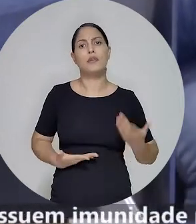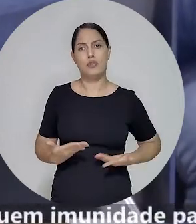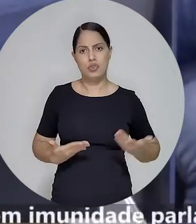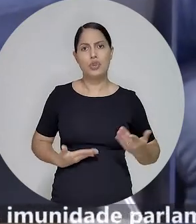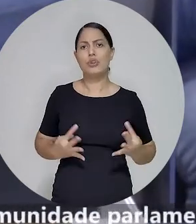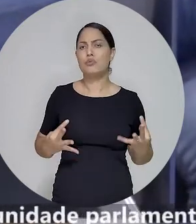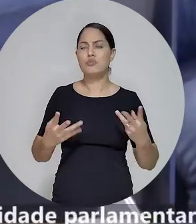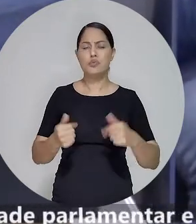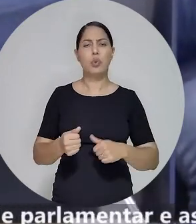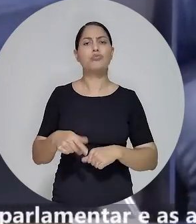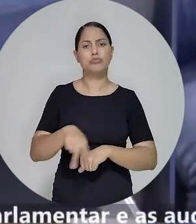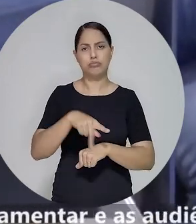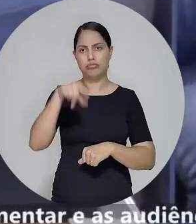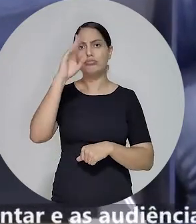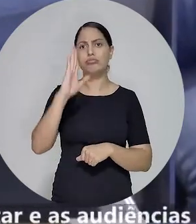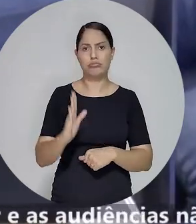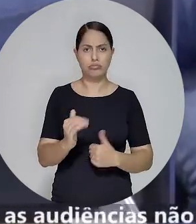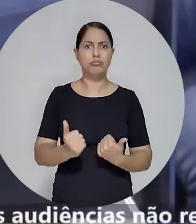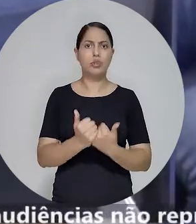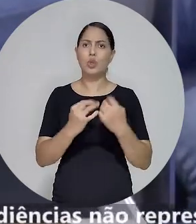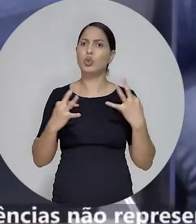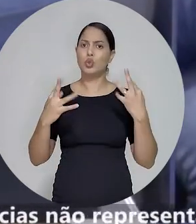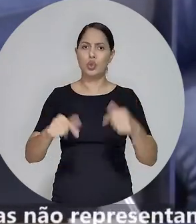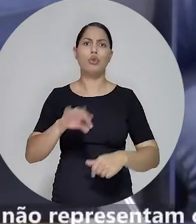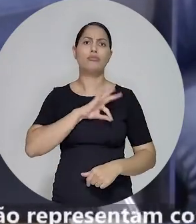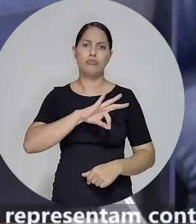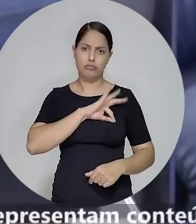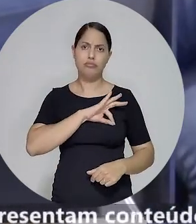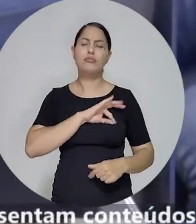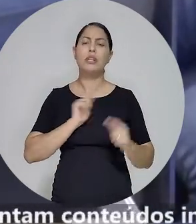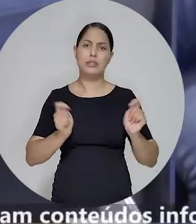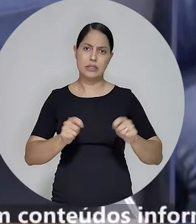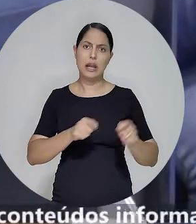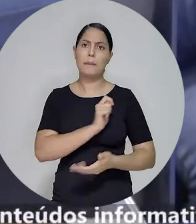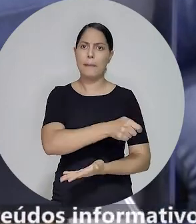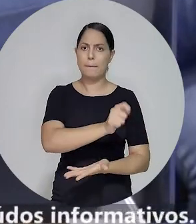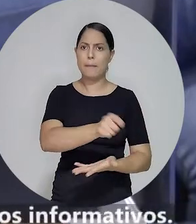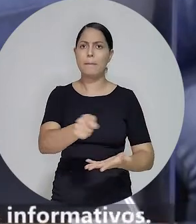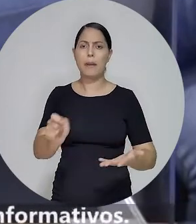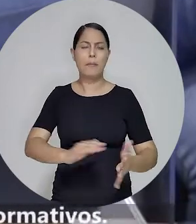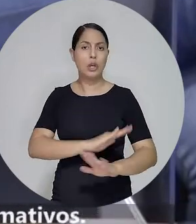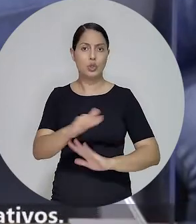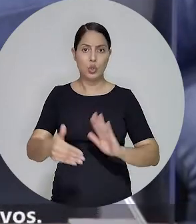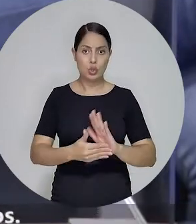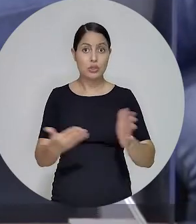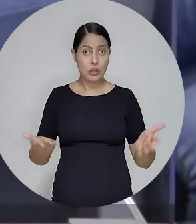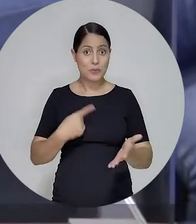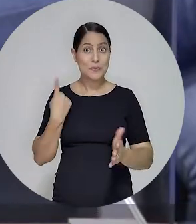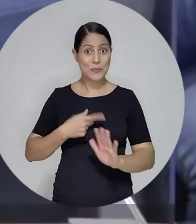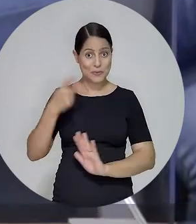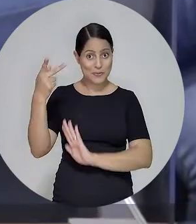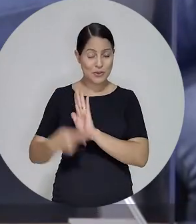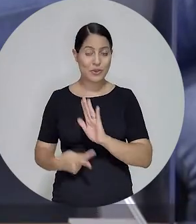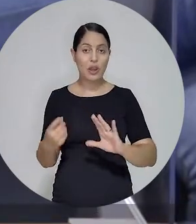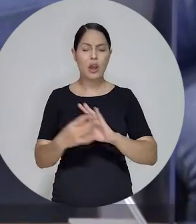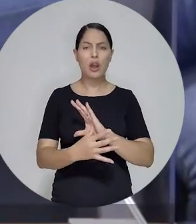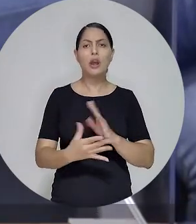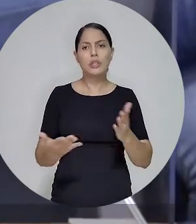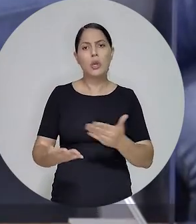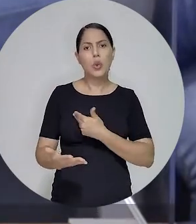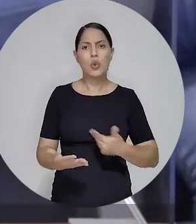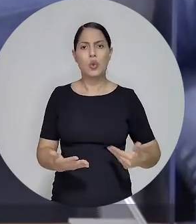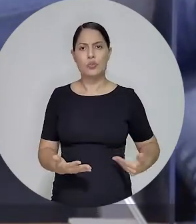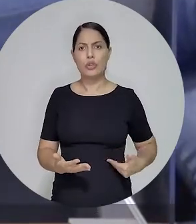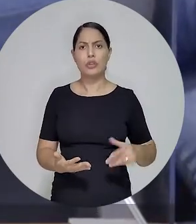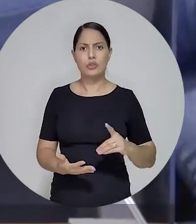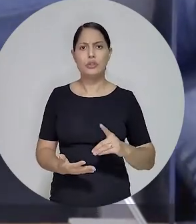aqueles que prestam o serviço estatal que deveria ser prestado sempre pelo Estado, que todos eles sejam remunerados para tanto. Então nós encaminhamos esse